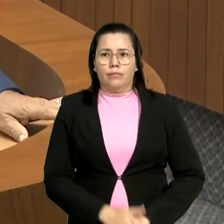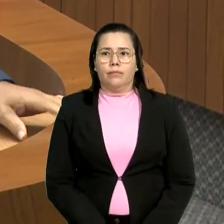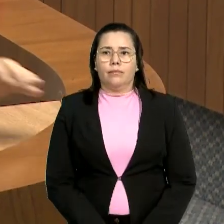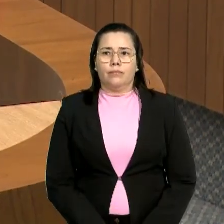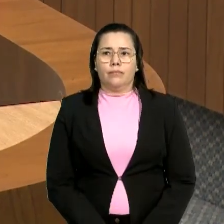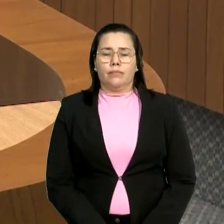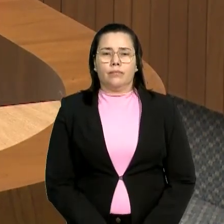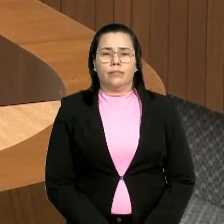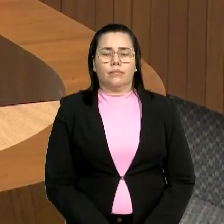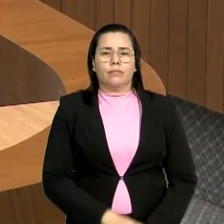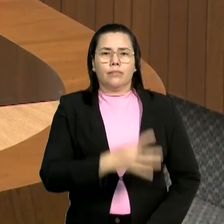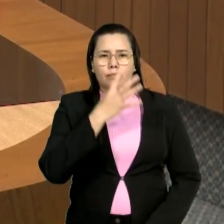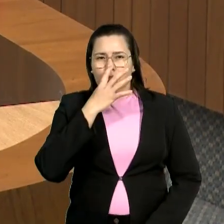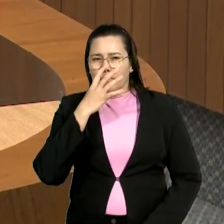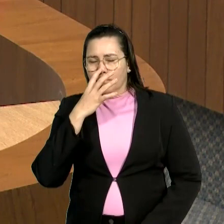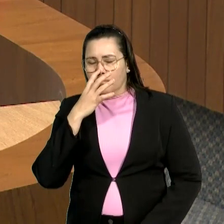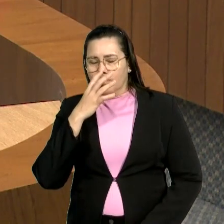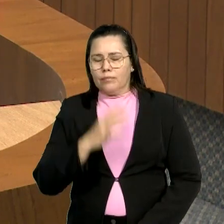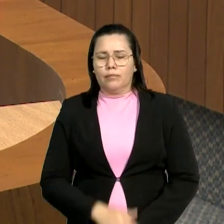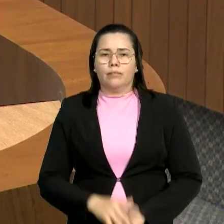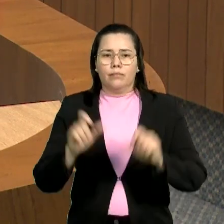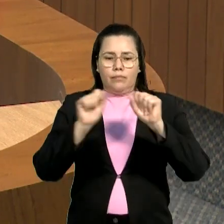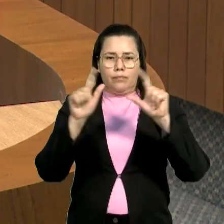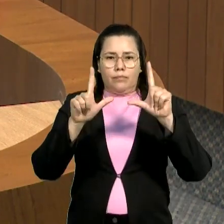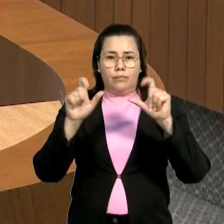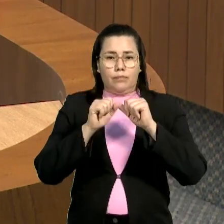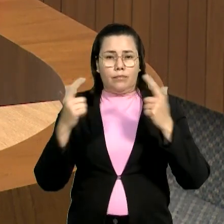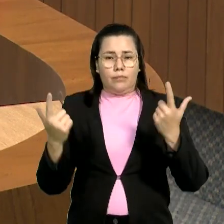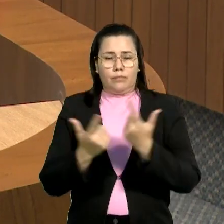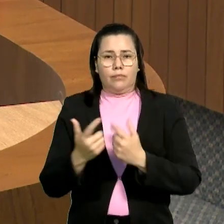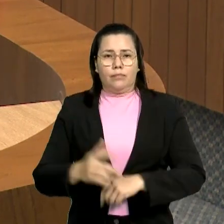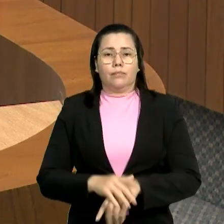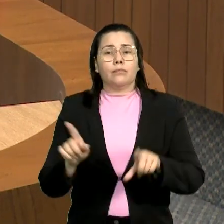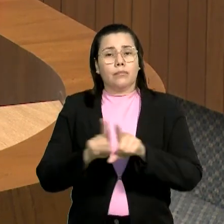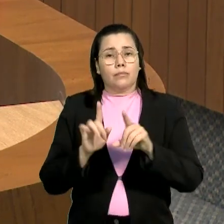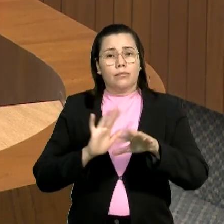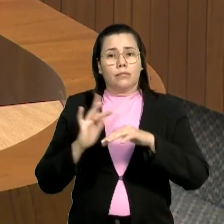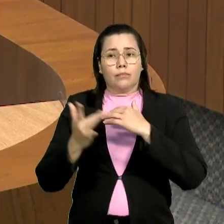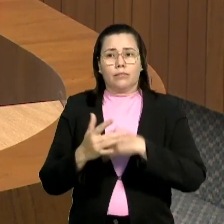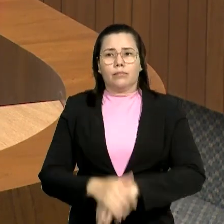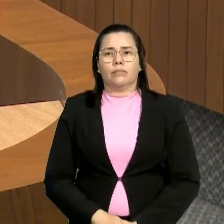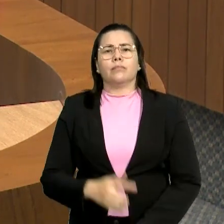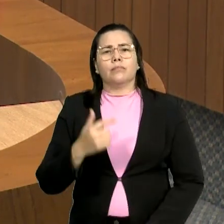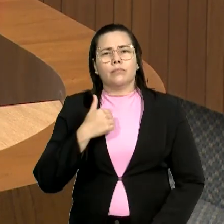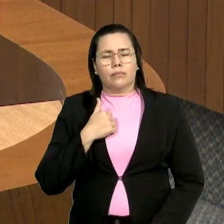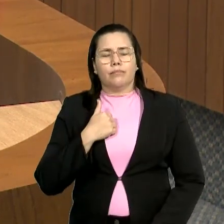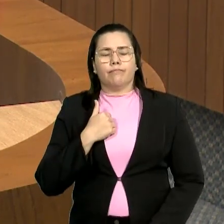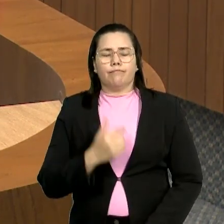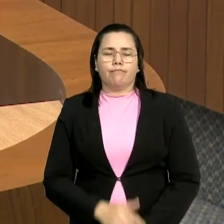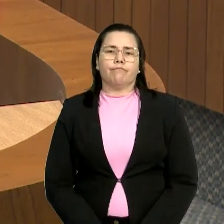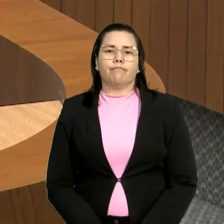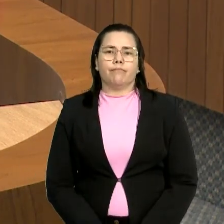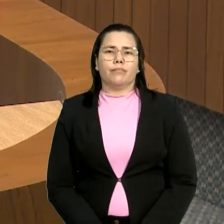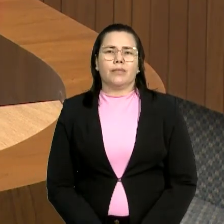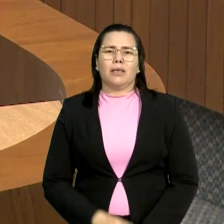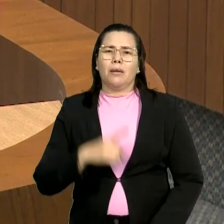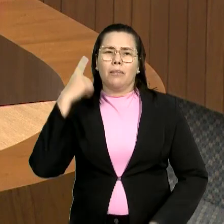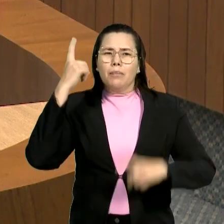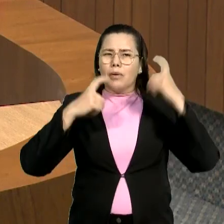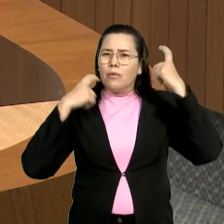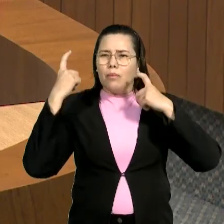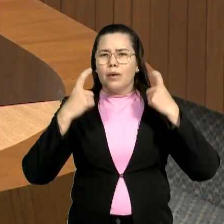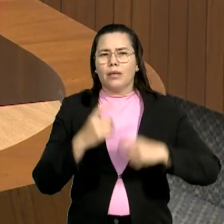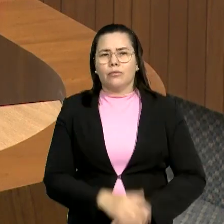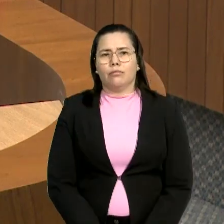pelas redes sociais. Senhor presidente, trago uso pequeno expediente para trazer uma grande preocupação de dois fatos